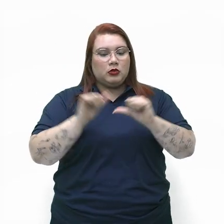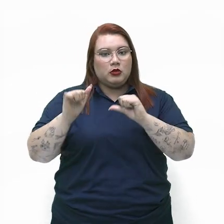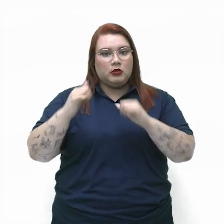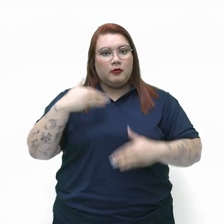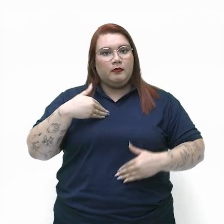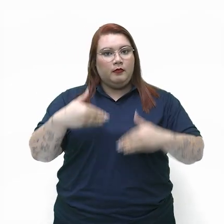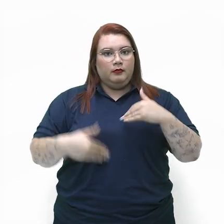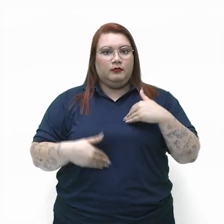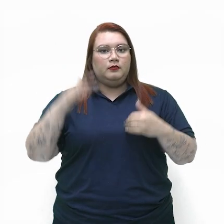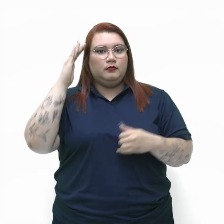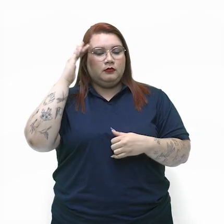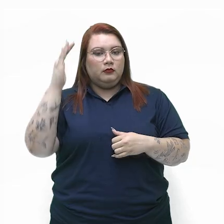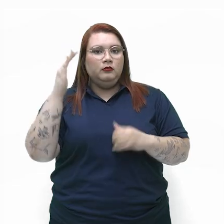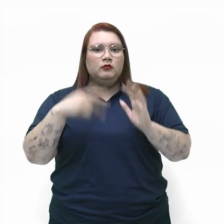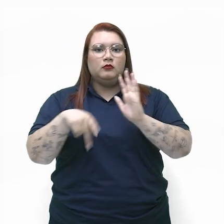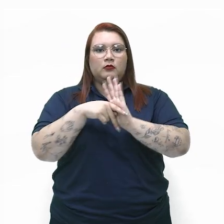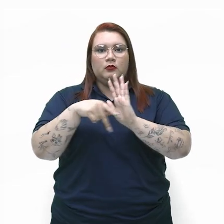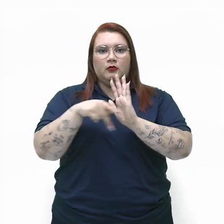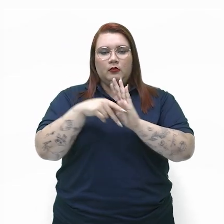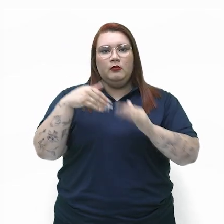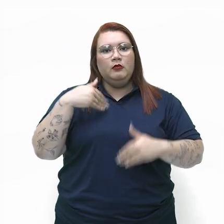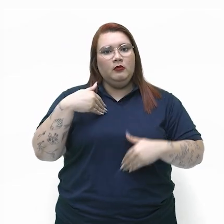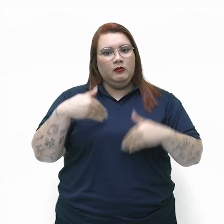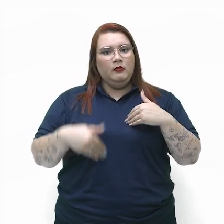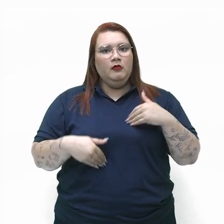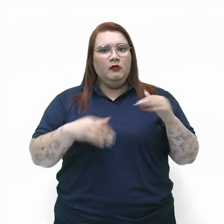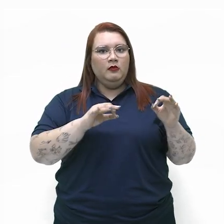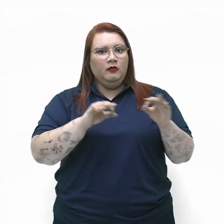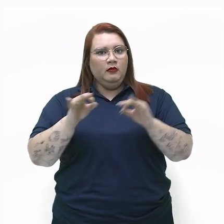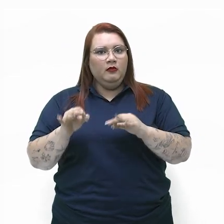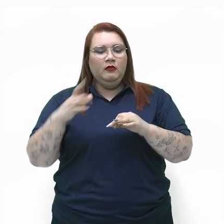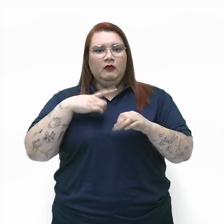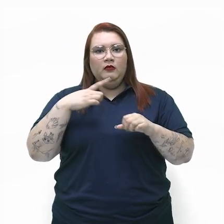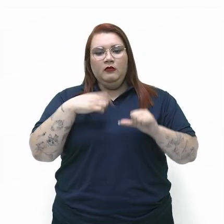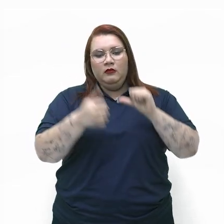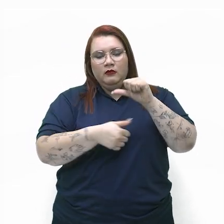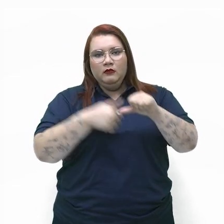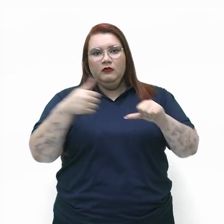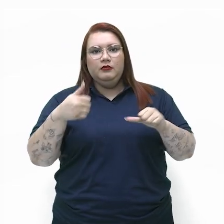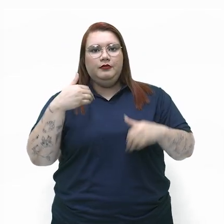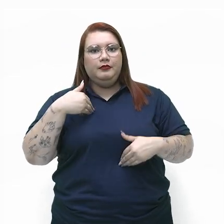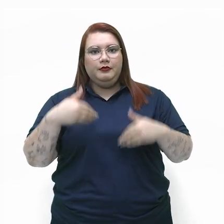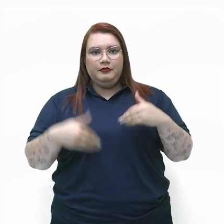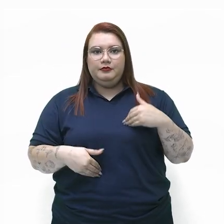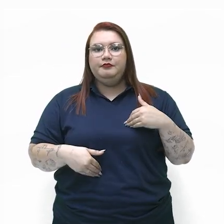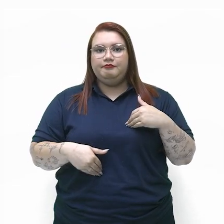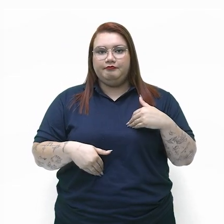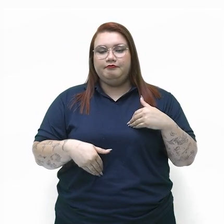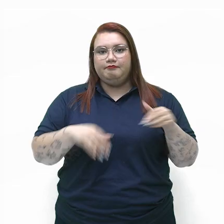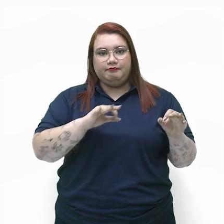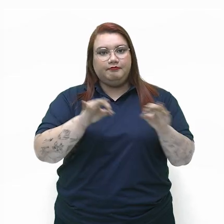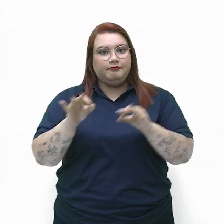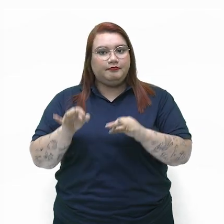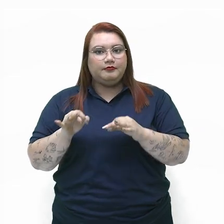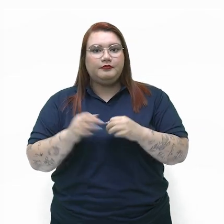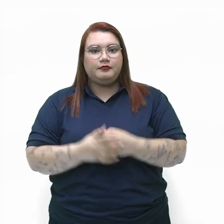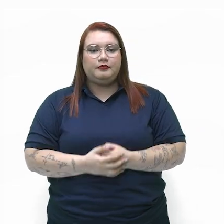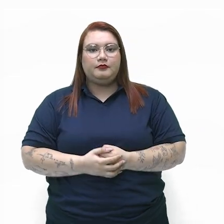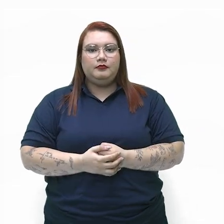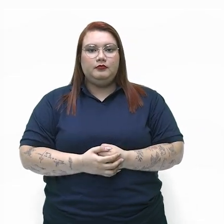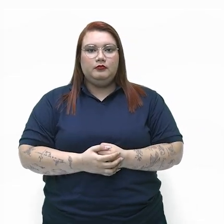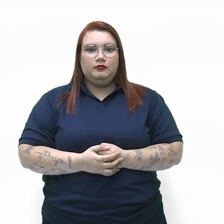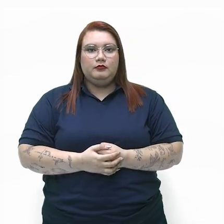transformações principalmente fisiológicas, né? São essas transformações que vão fazer o nosso corpo mudar